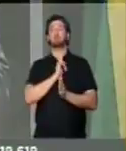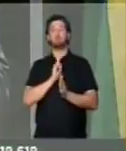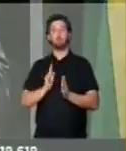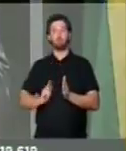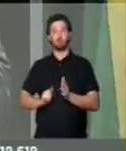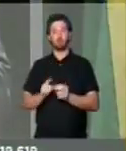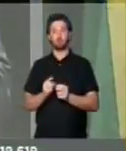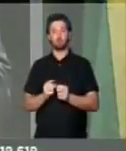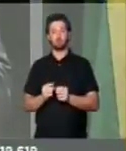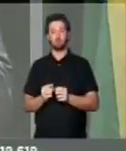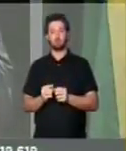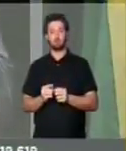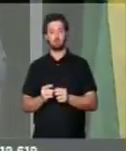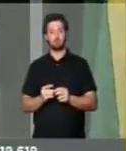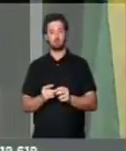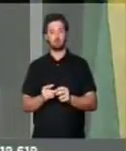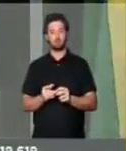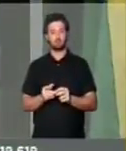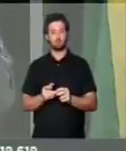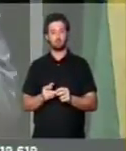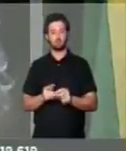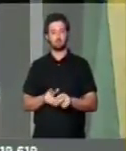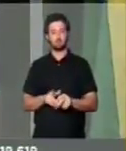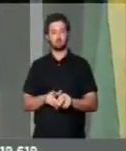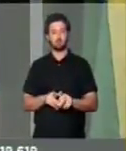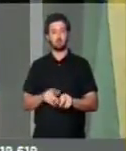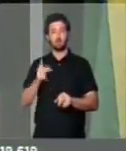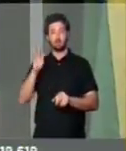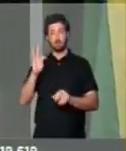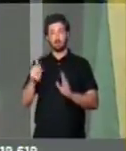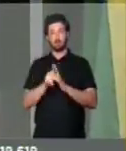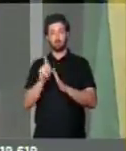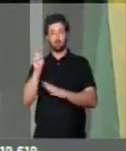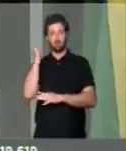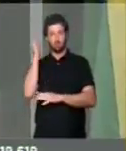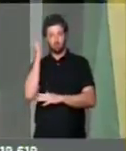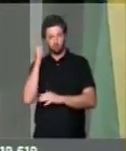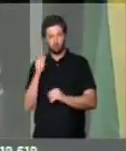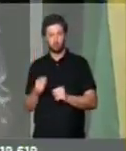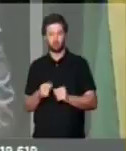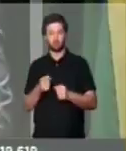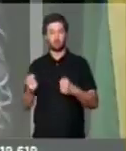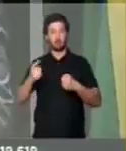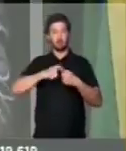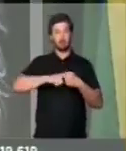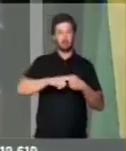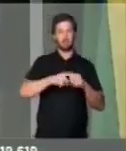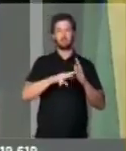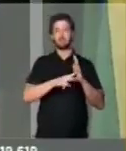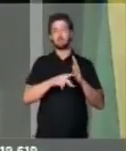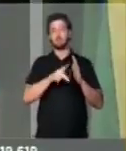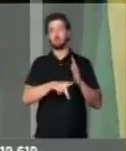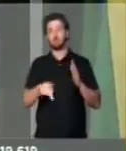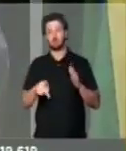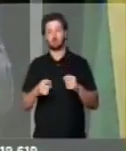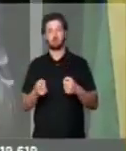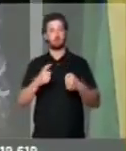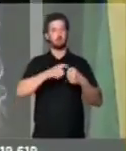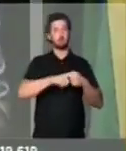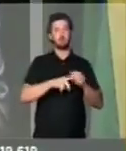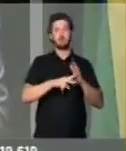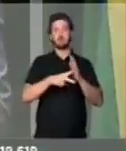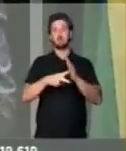governo, os petistas do Rio Grande do Sul, vinculado ao sindicato dos professores, vinculado